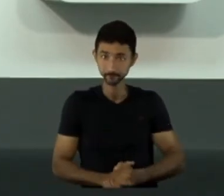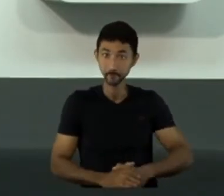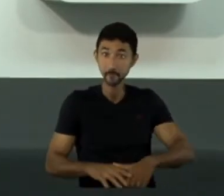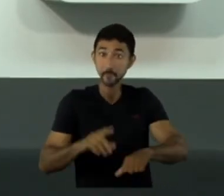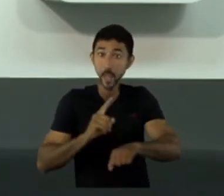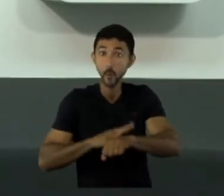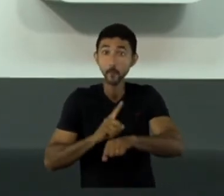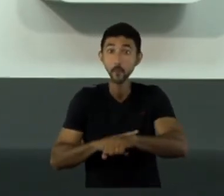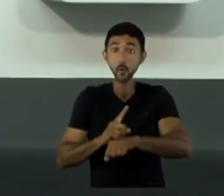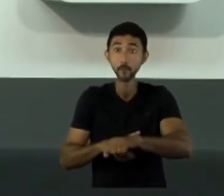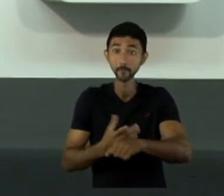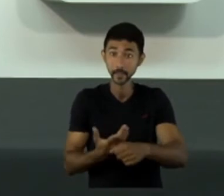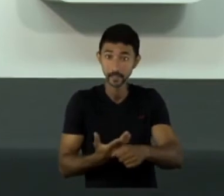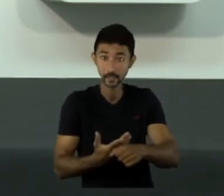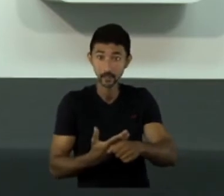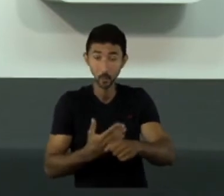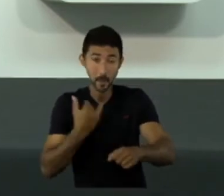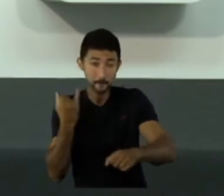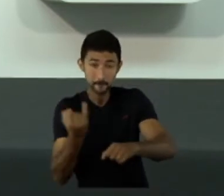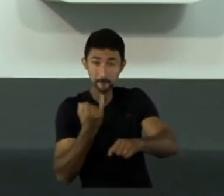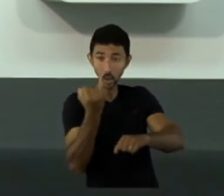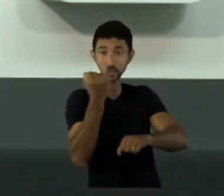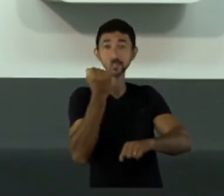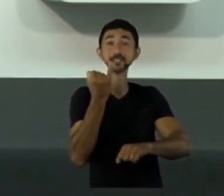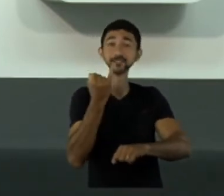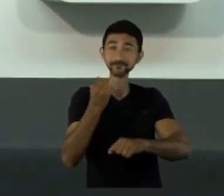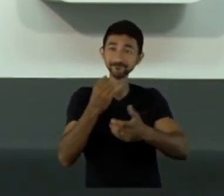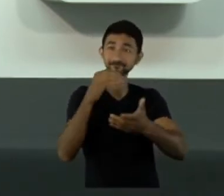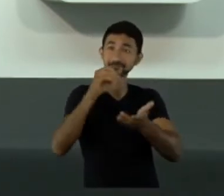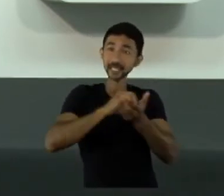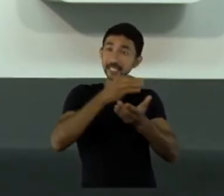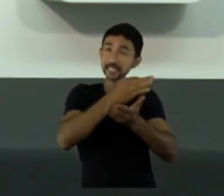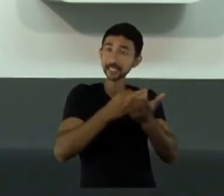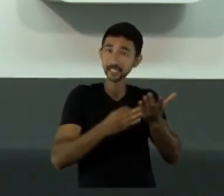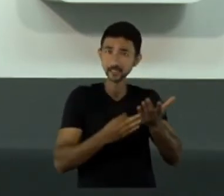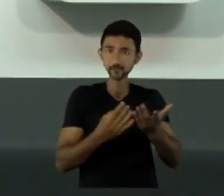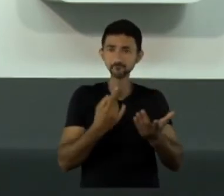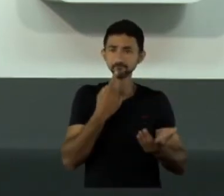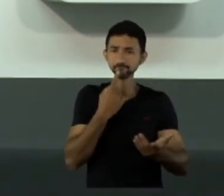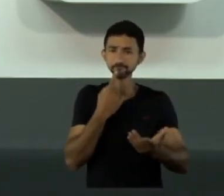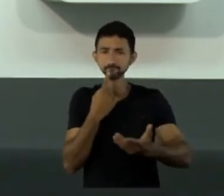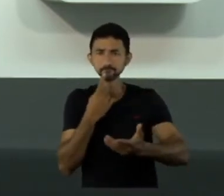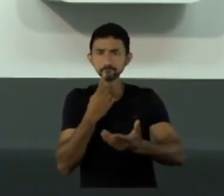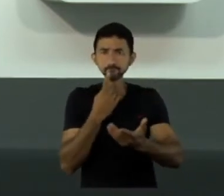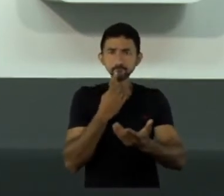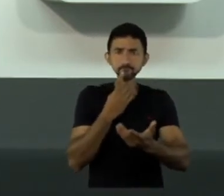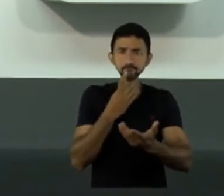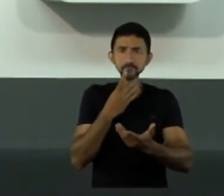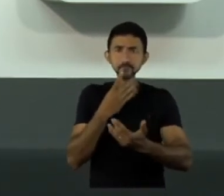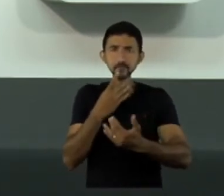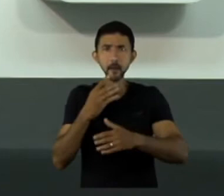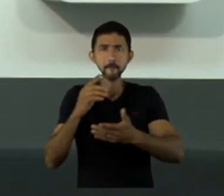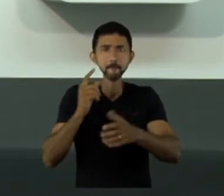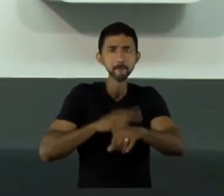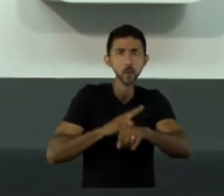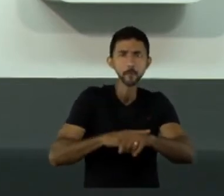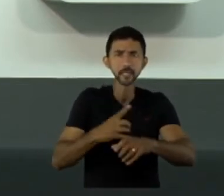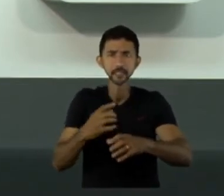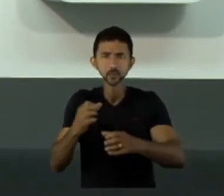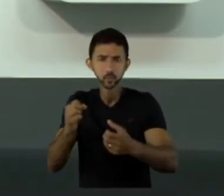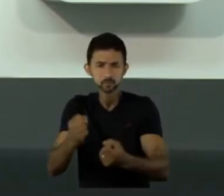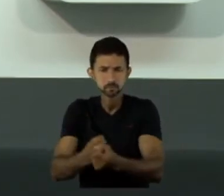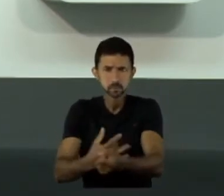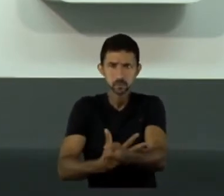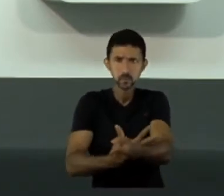é aquele momento de suma importância no texto, mas aquele momento assim que ele tem muita tensão, muita